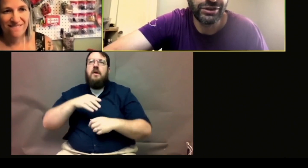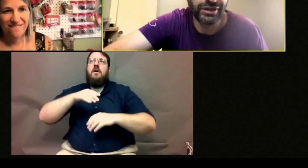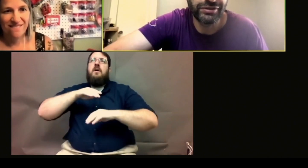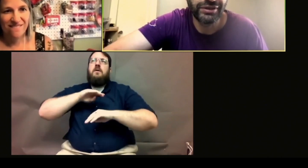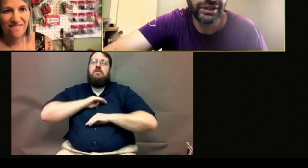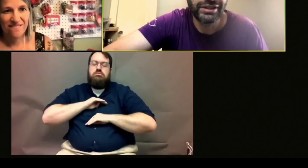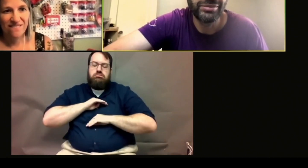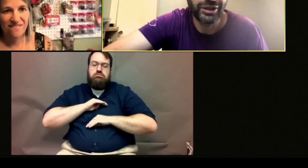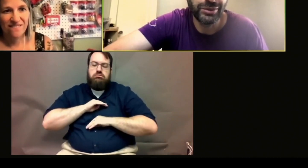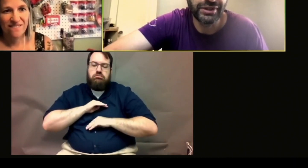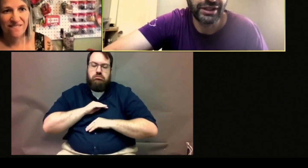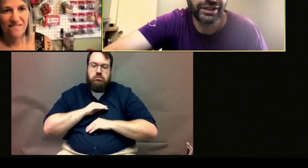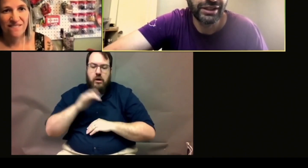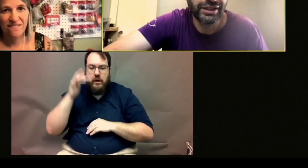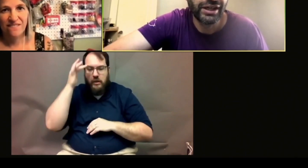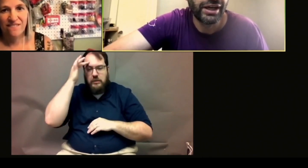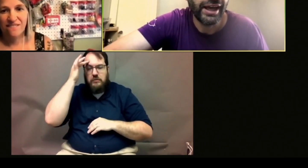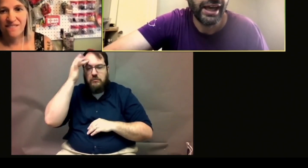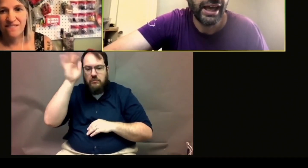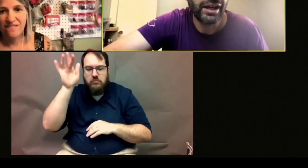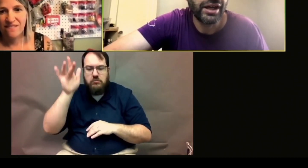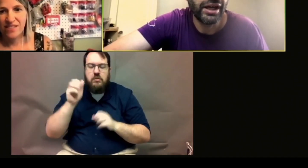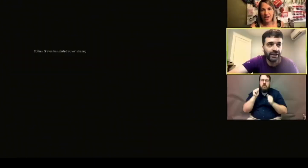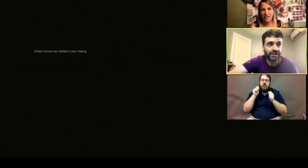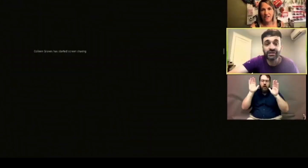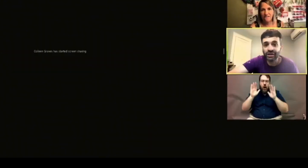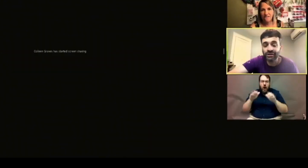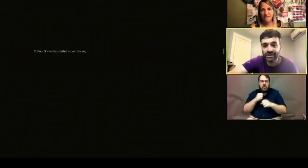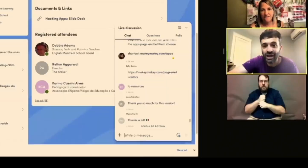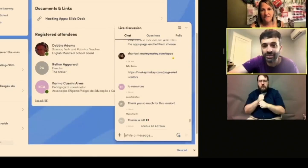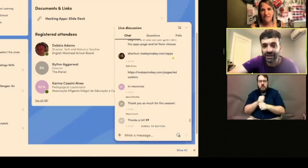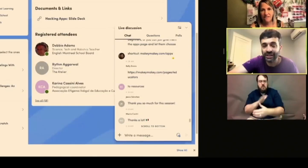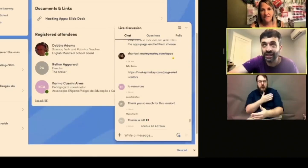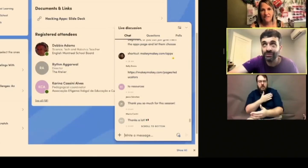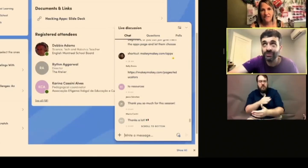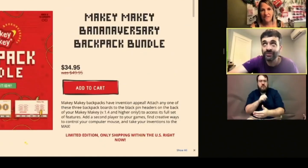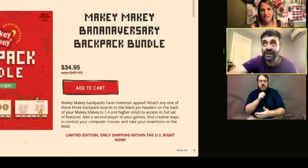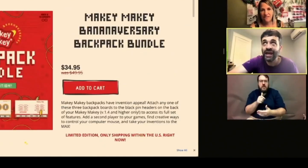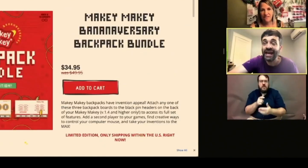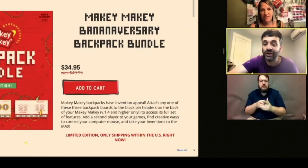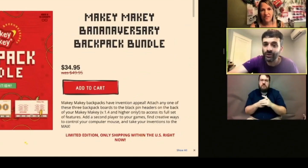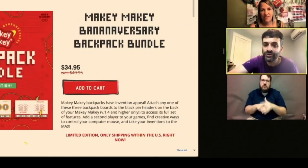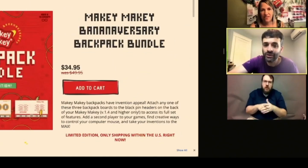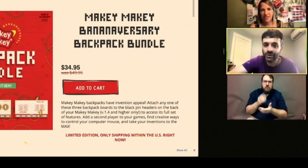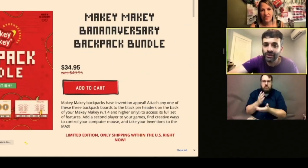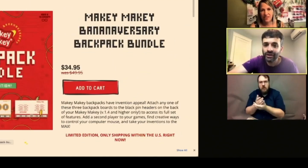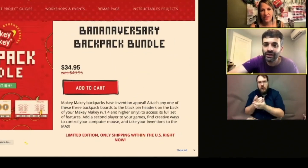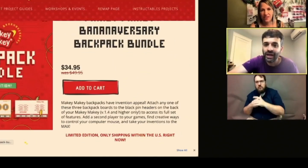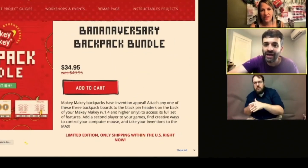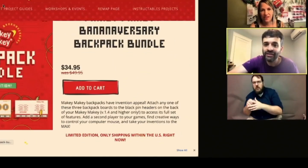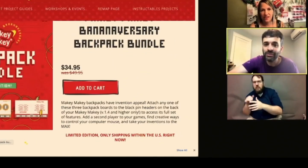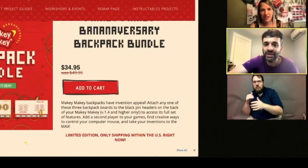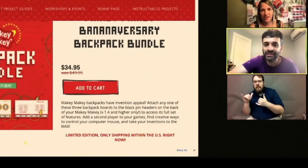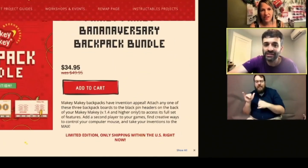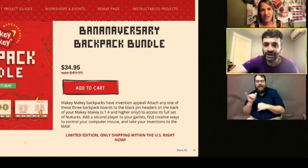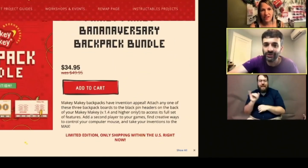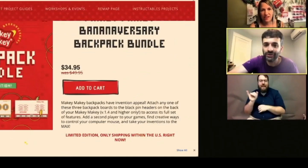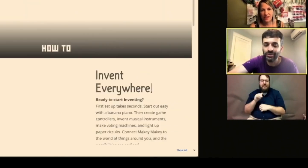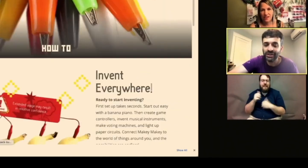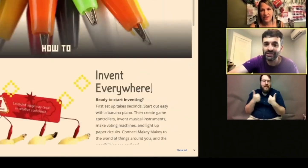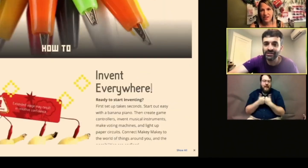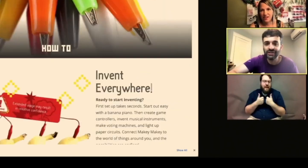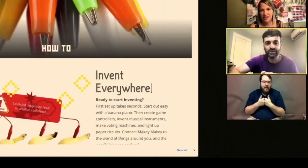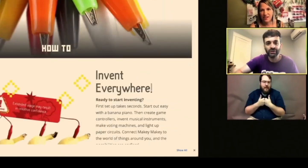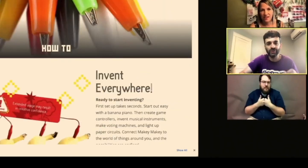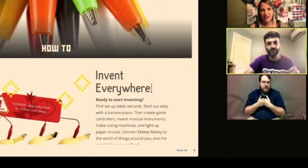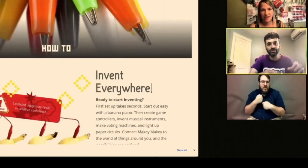e o motivo é porque é bastante intuitivo é bastante divertido começa como um jogo